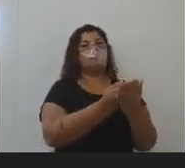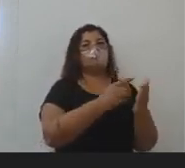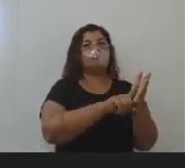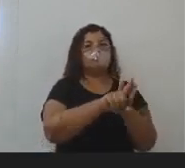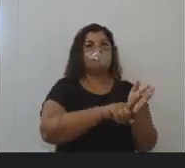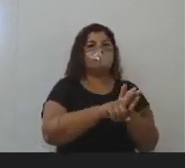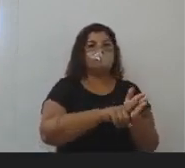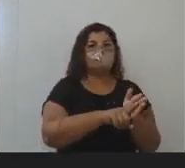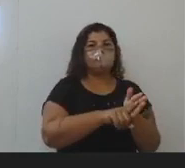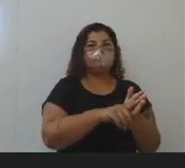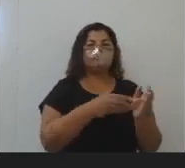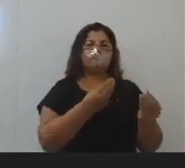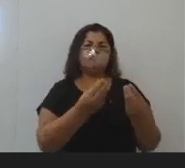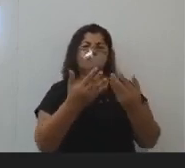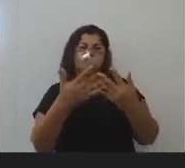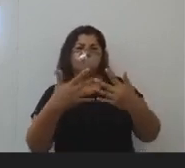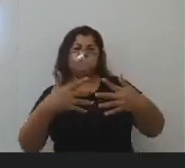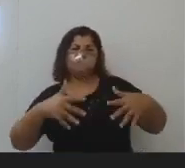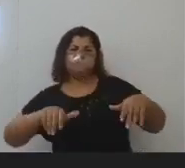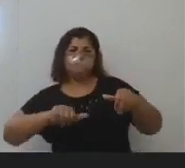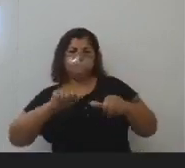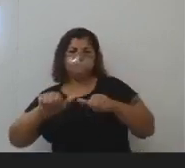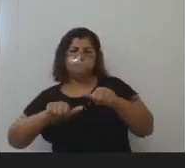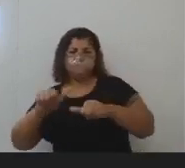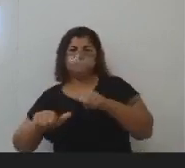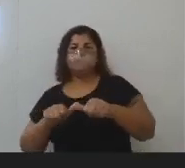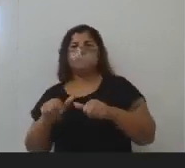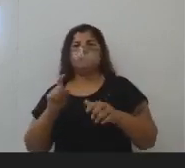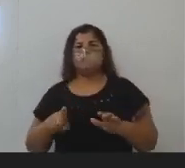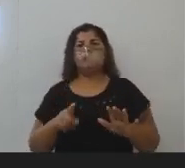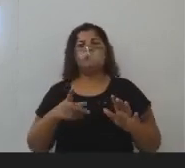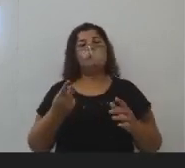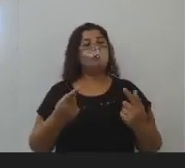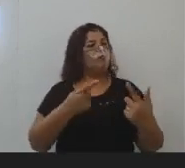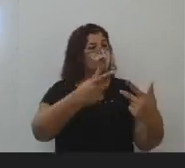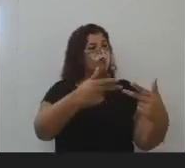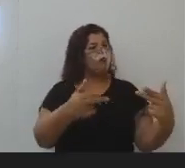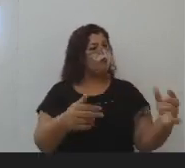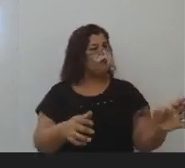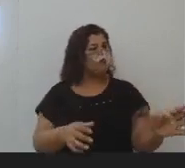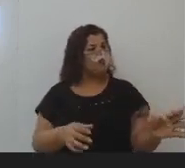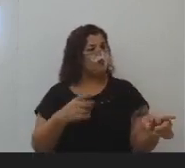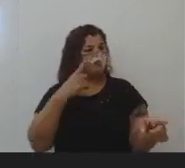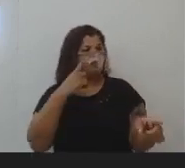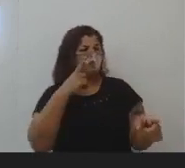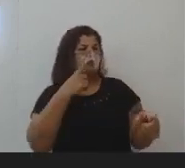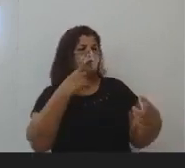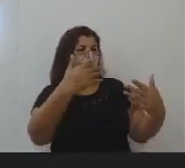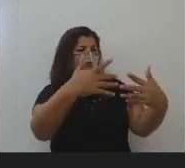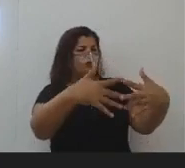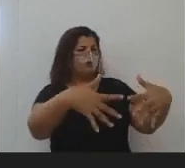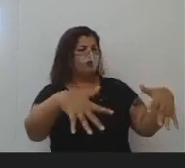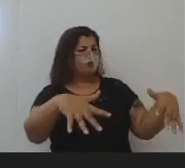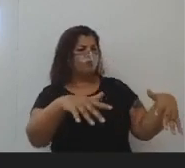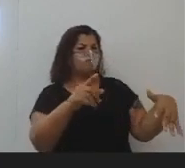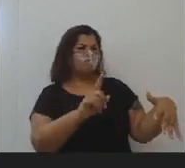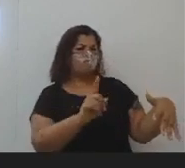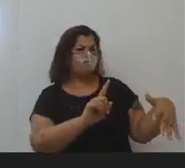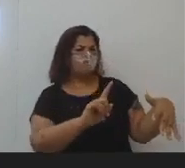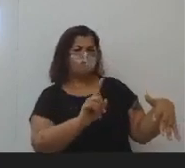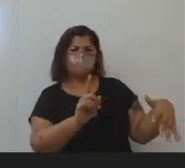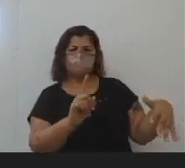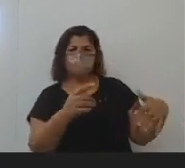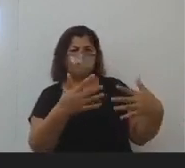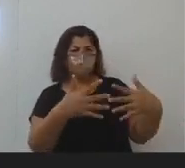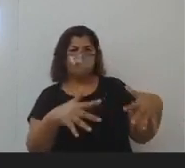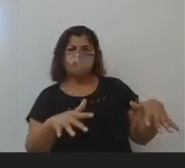de desnaturalização é quando a gente simplesmente pega uma coisa que absolutamente é natural e a gente diz assim, não, isso não é natural,